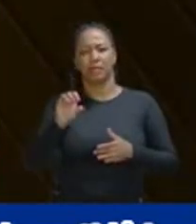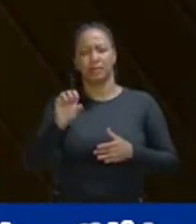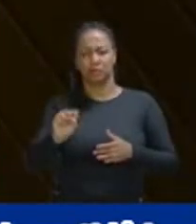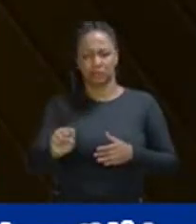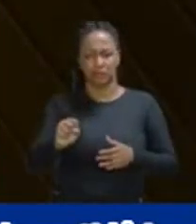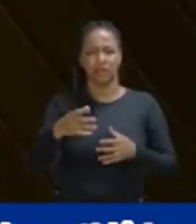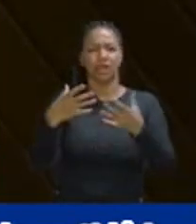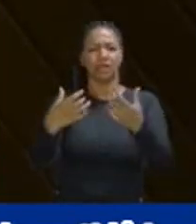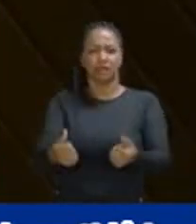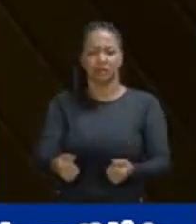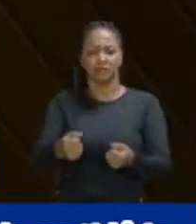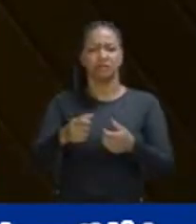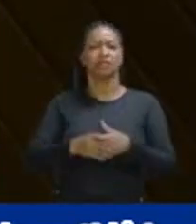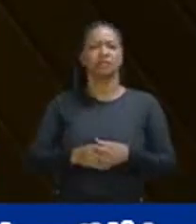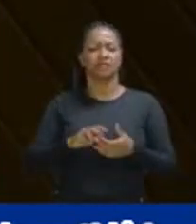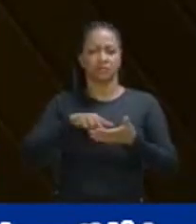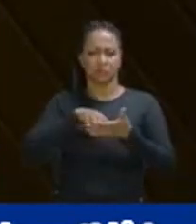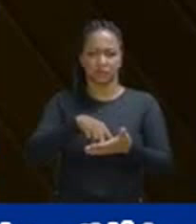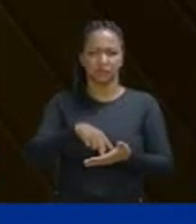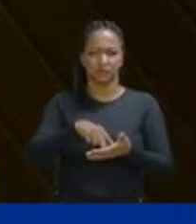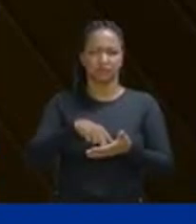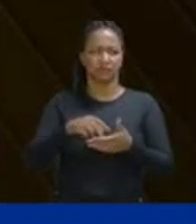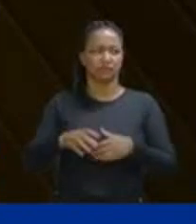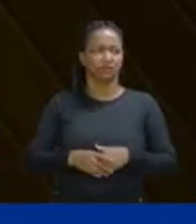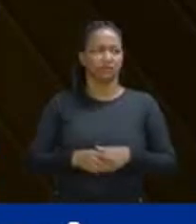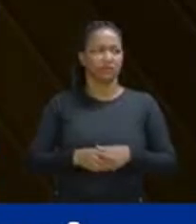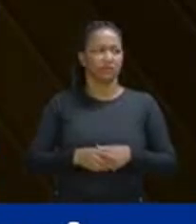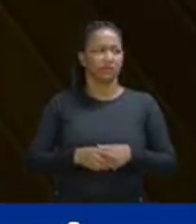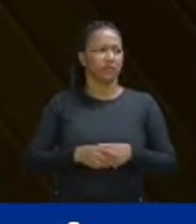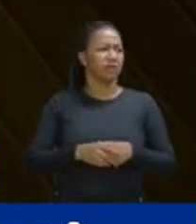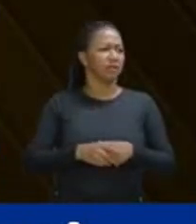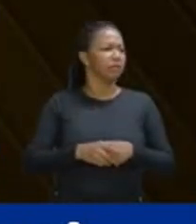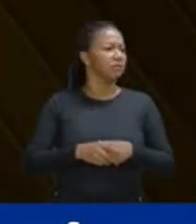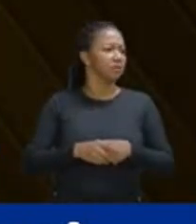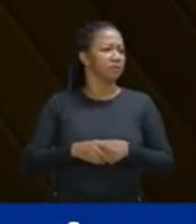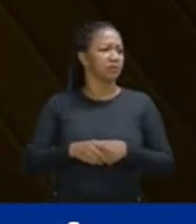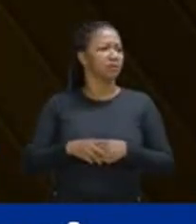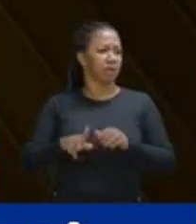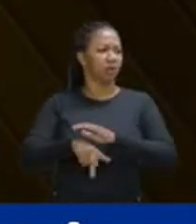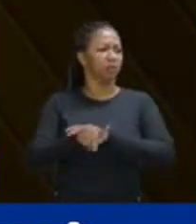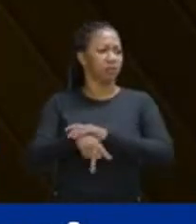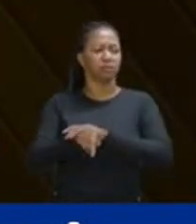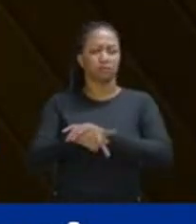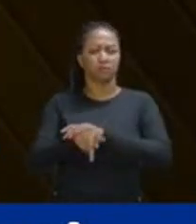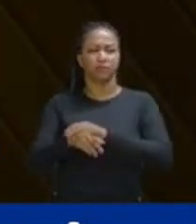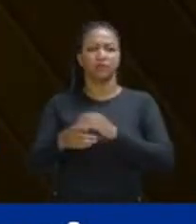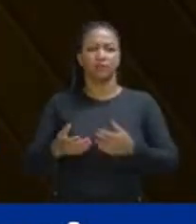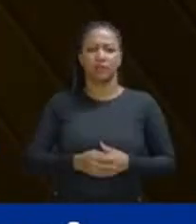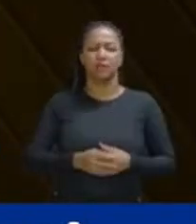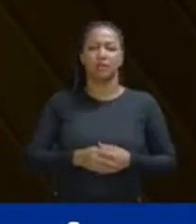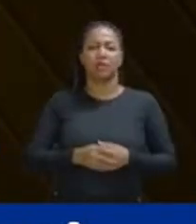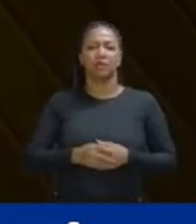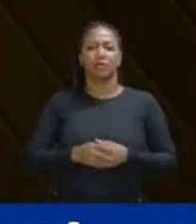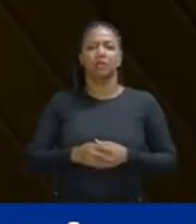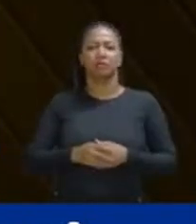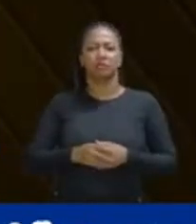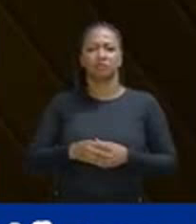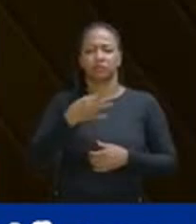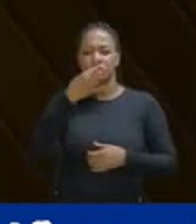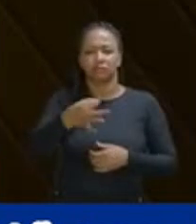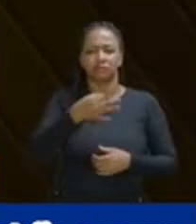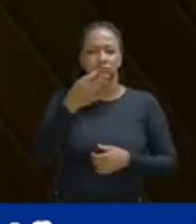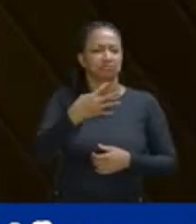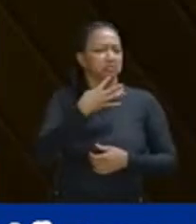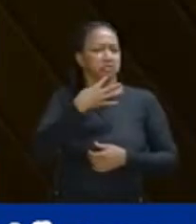mantida a validade e vigência desse vínculo partidário. A promotoria eleitoral, em contrarrazões, manifestou-se pelo